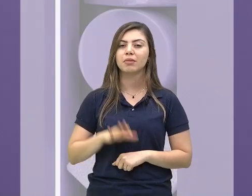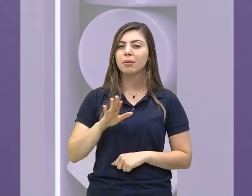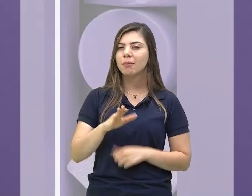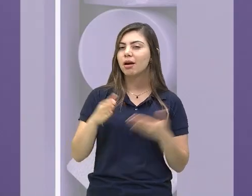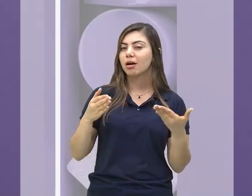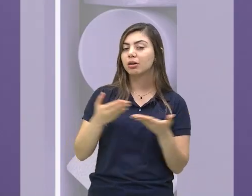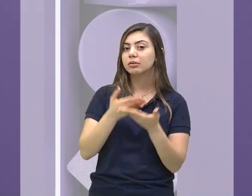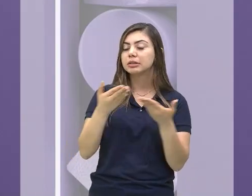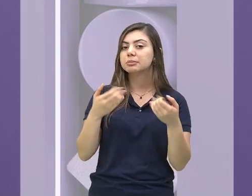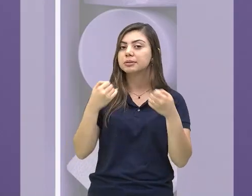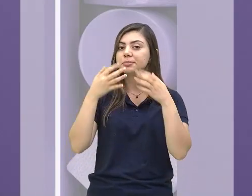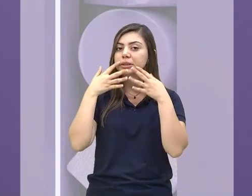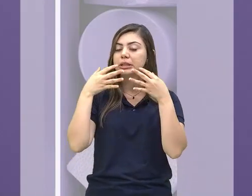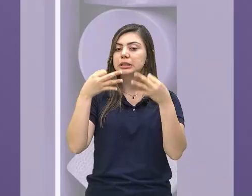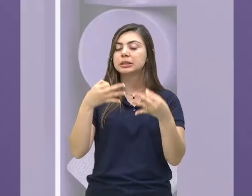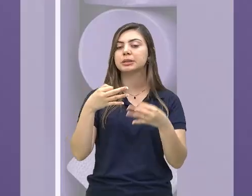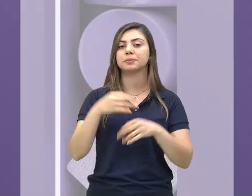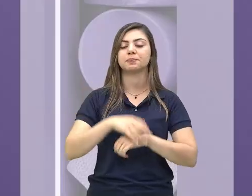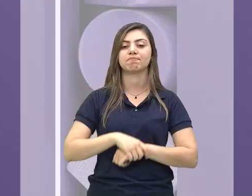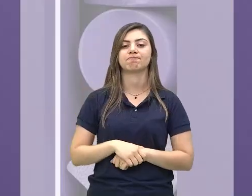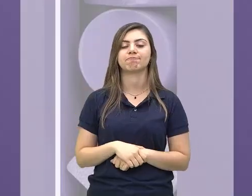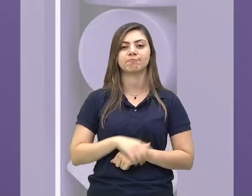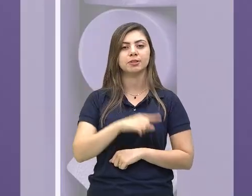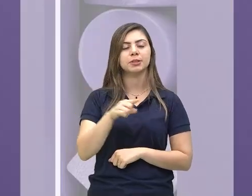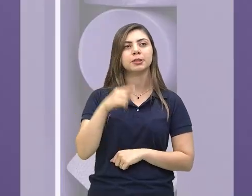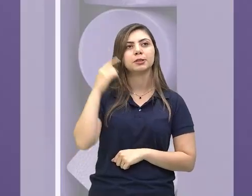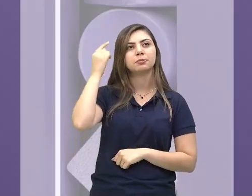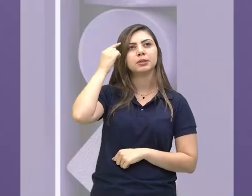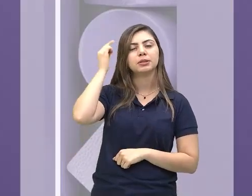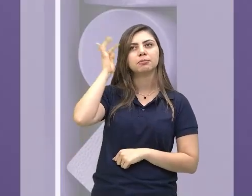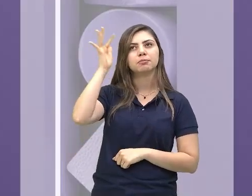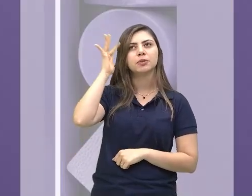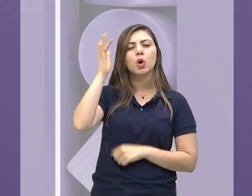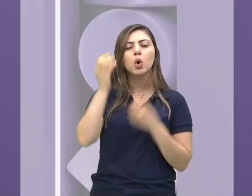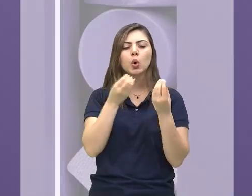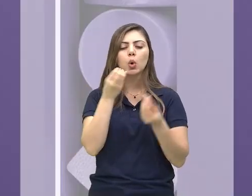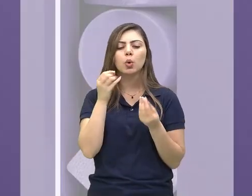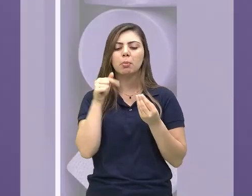com muita atenção, mas professor, e como é que isso acontece na Amazônia?